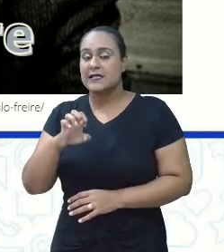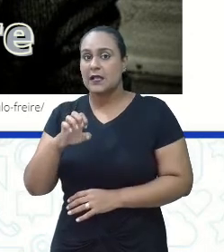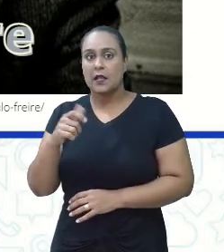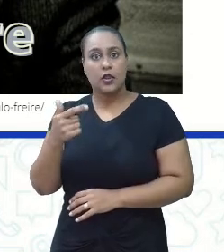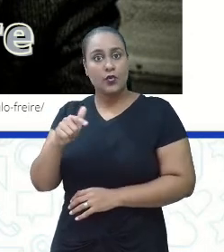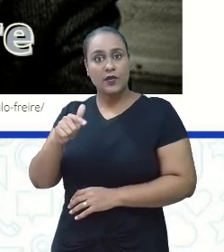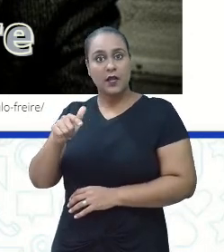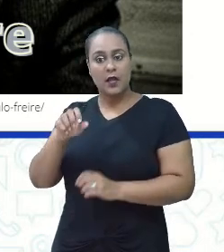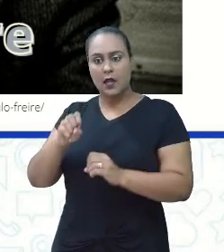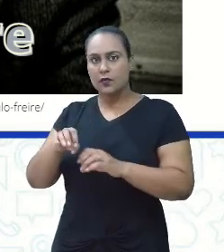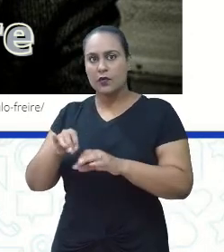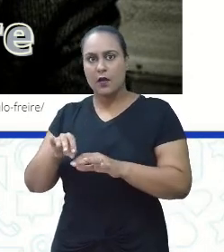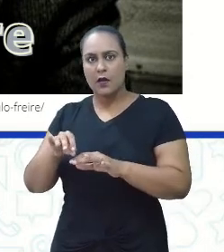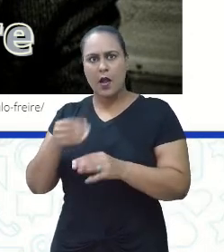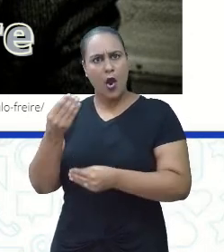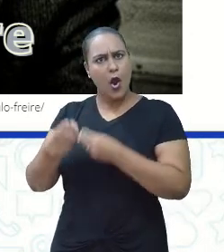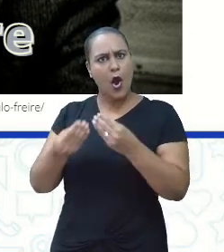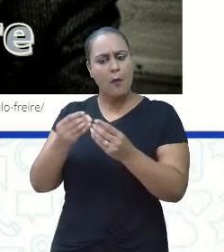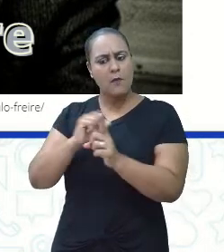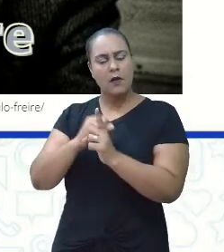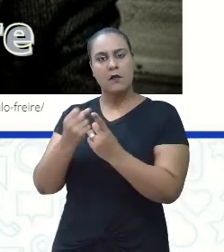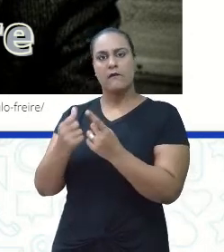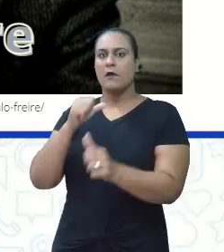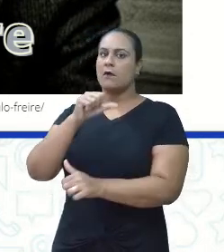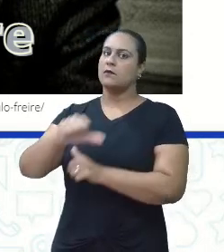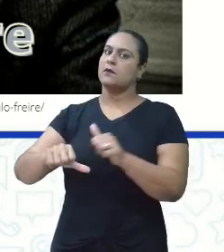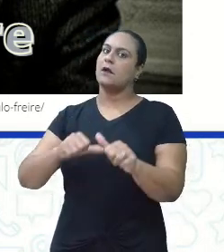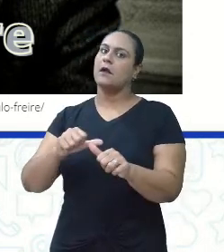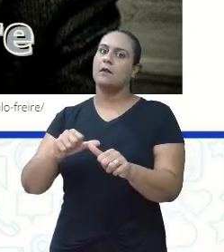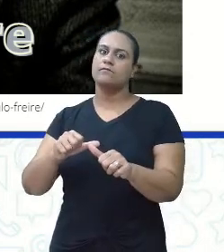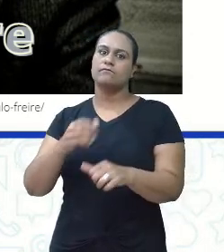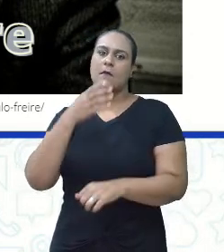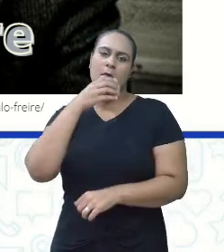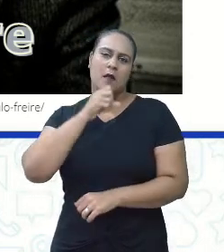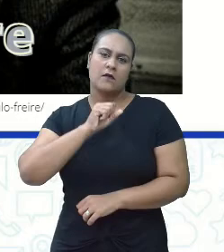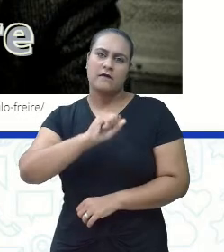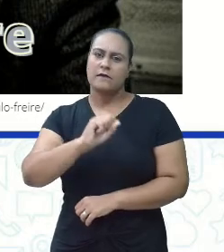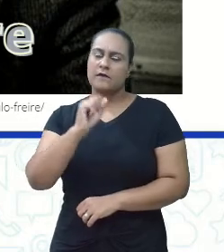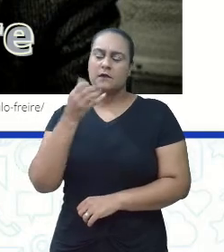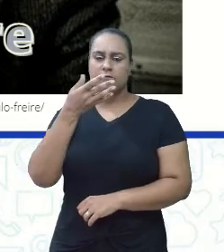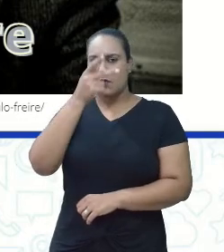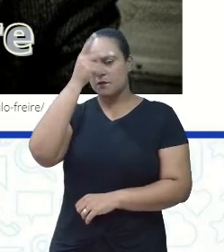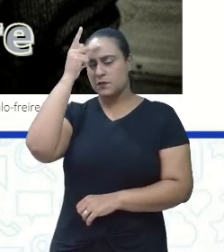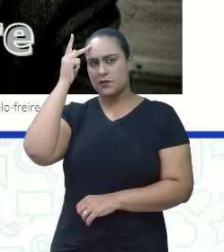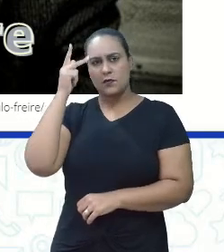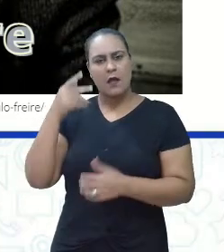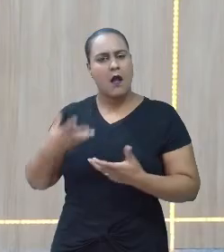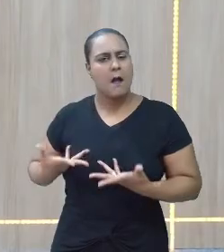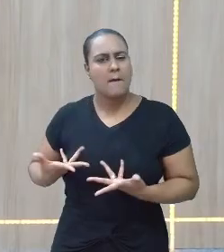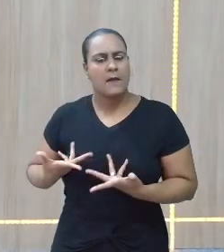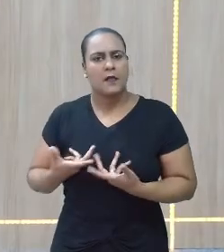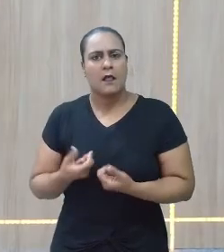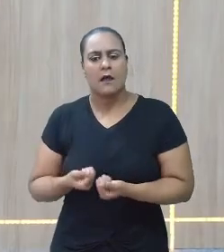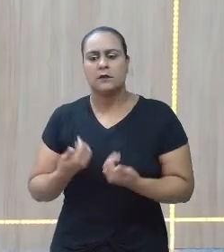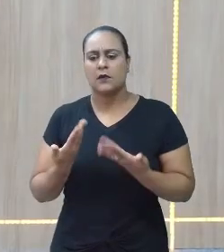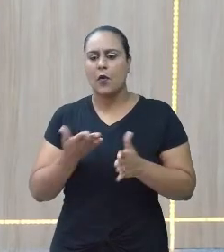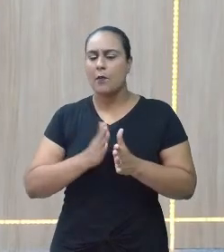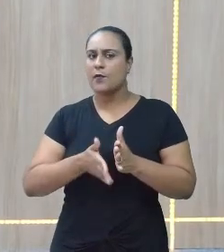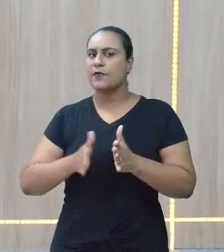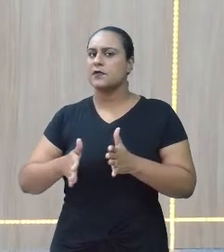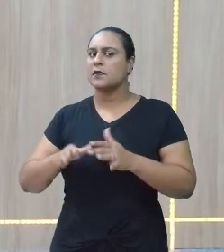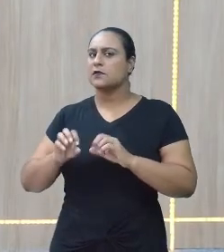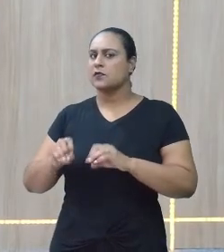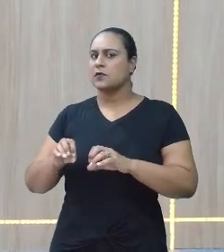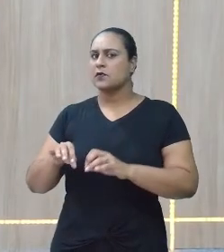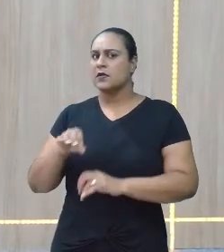muda. Gente, Paulo Freire é uma pessoa incrível, maravilhosa, tem toda aquela questão de que o processo educativo é assim, ó. Se